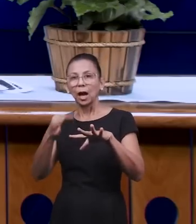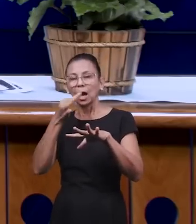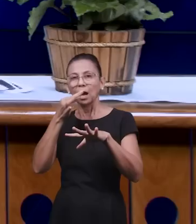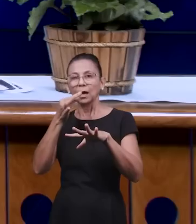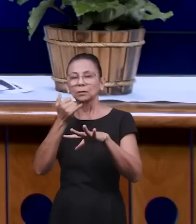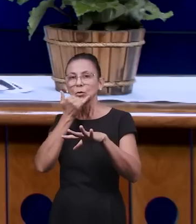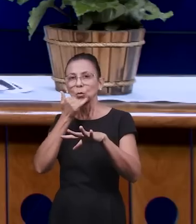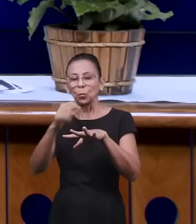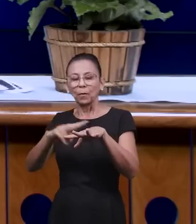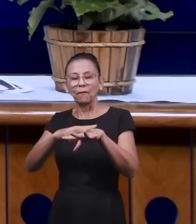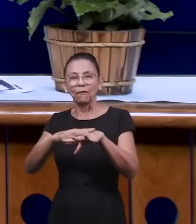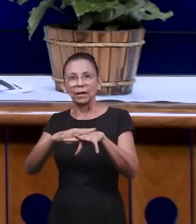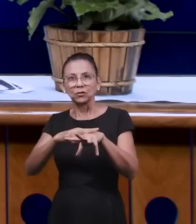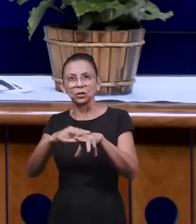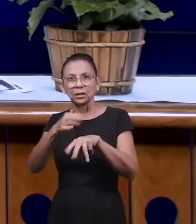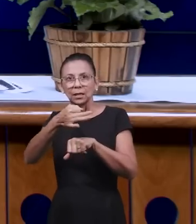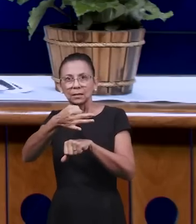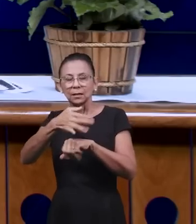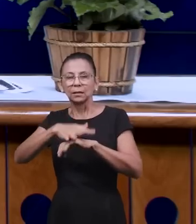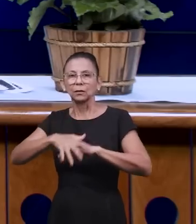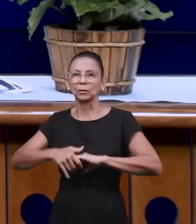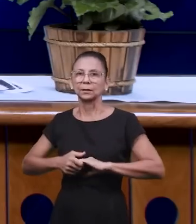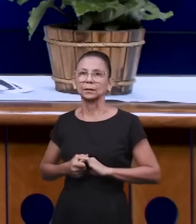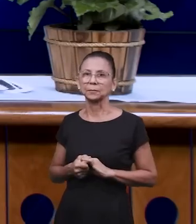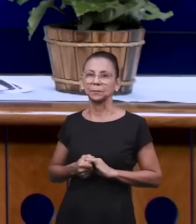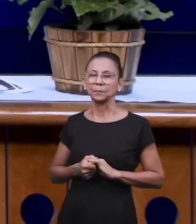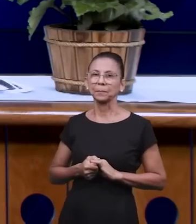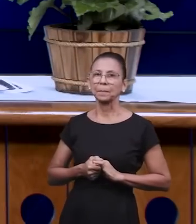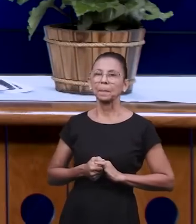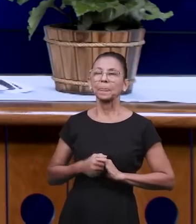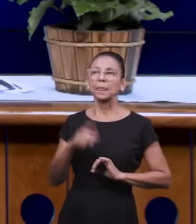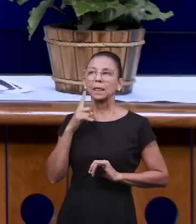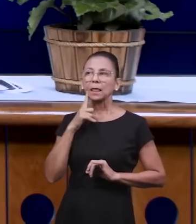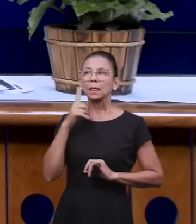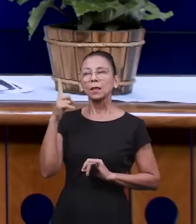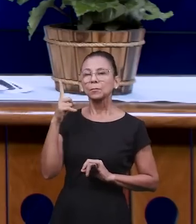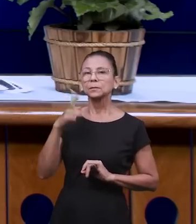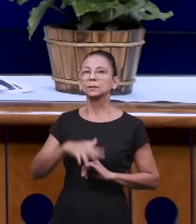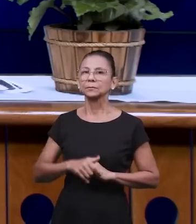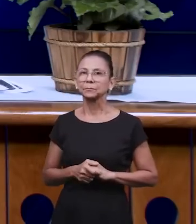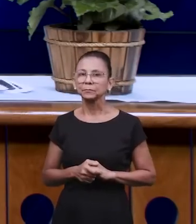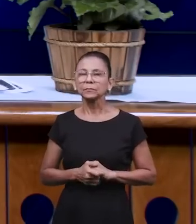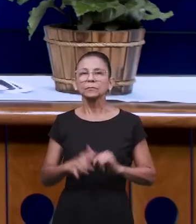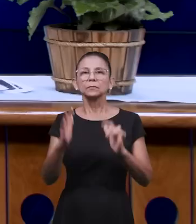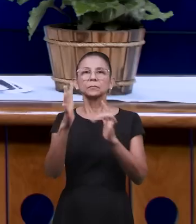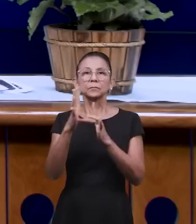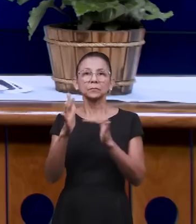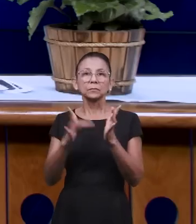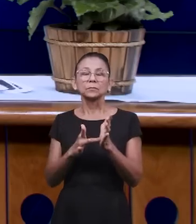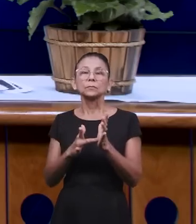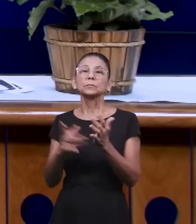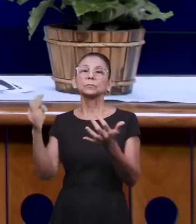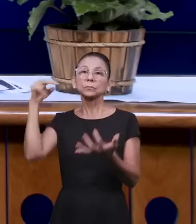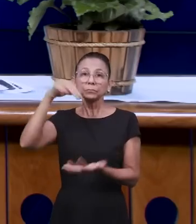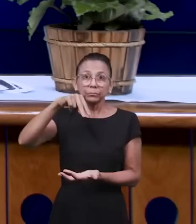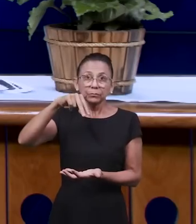Israel é o relógio do tempo profético para a igreja. Nós não temos nenhum compromisso com Israel